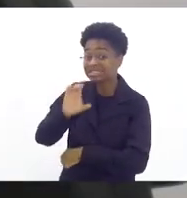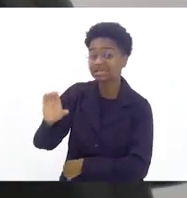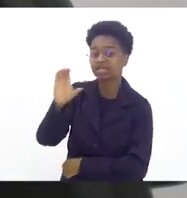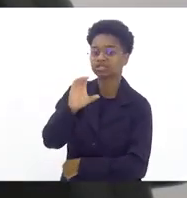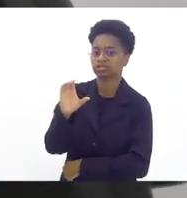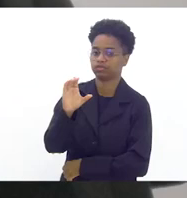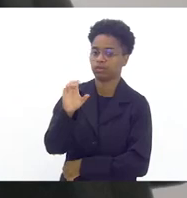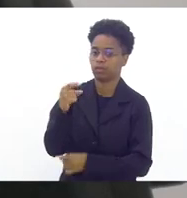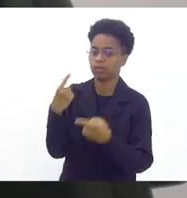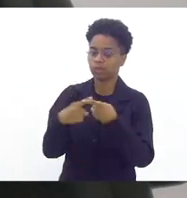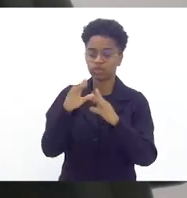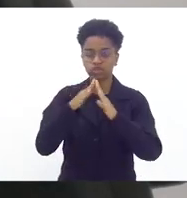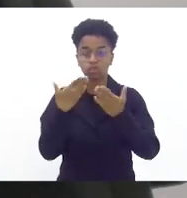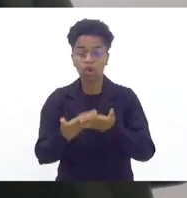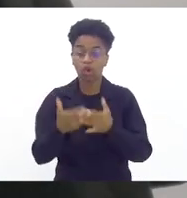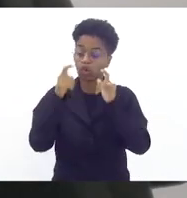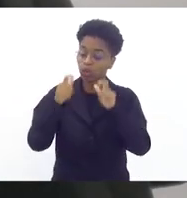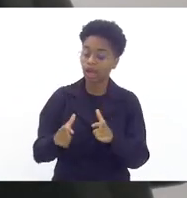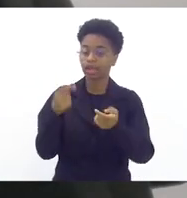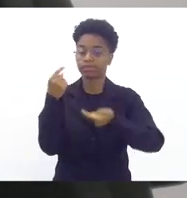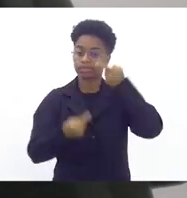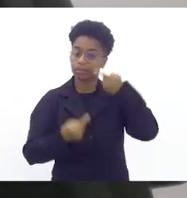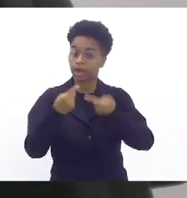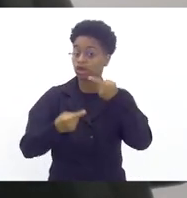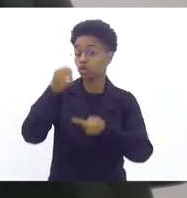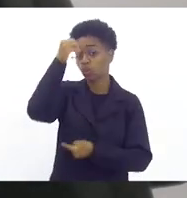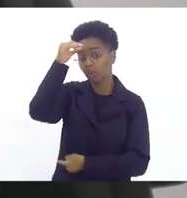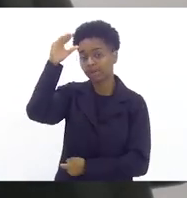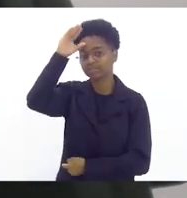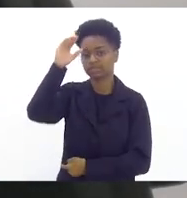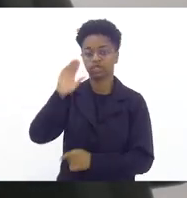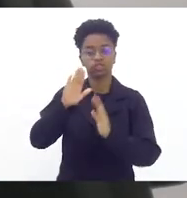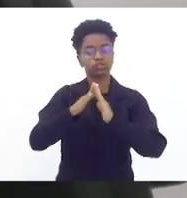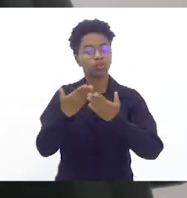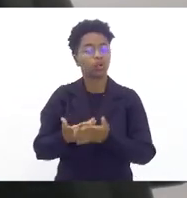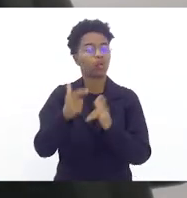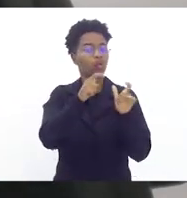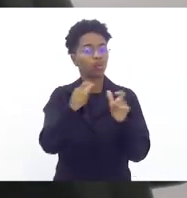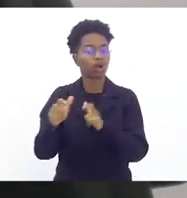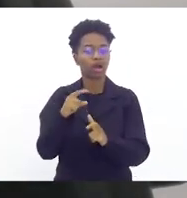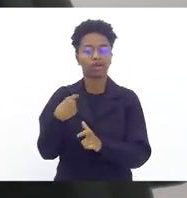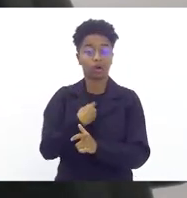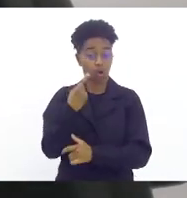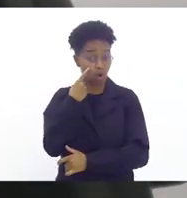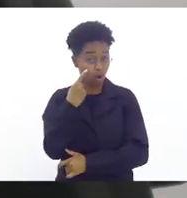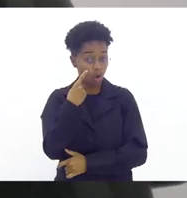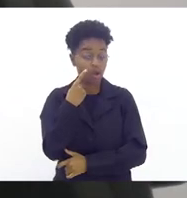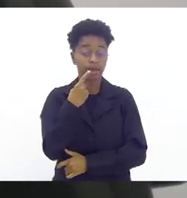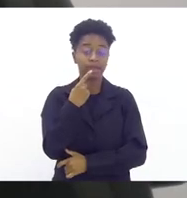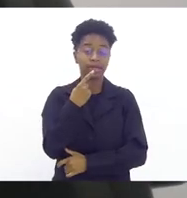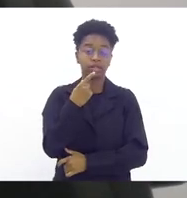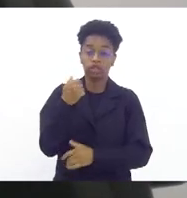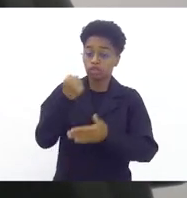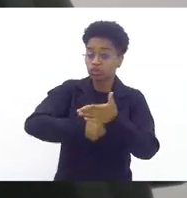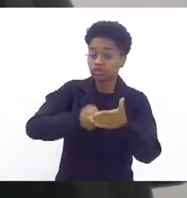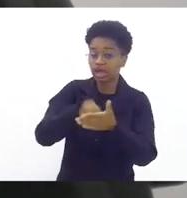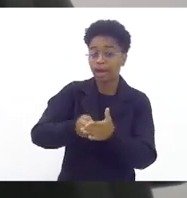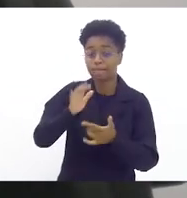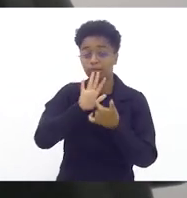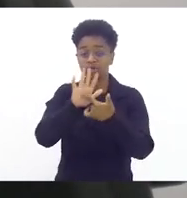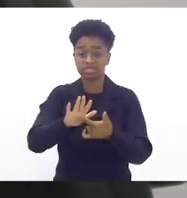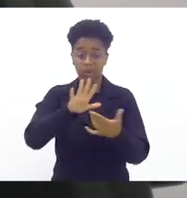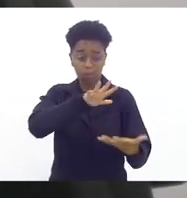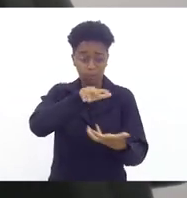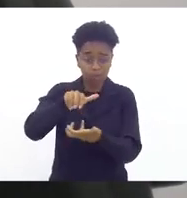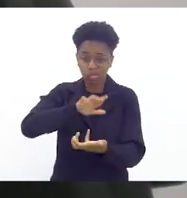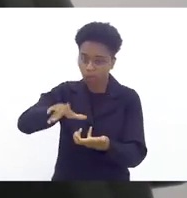a escola é lugar de debate de conhecimento, a escola é lugar da gente, ora, veja, lutar para provar que a Terra não é